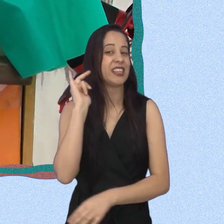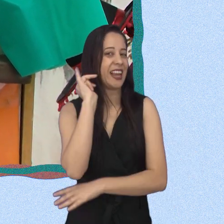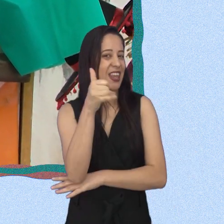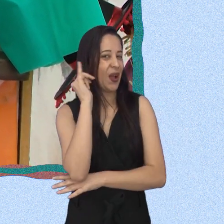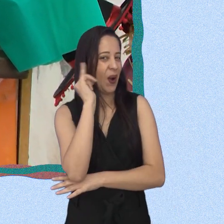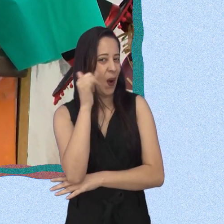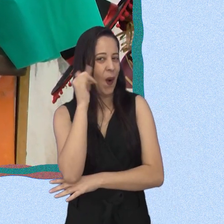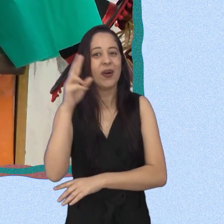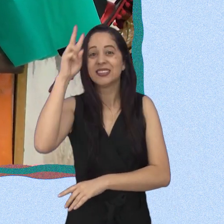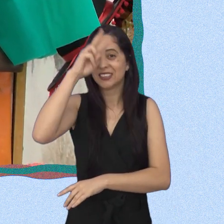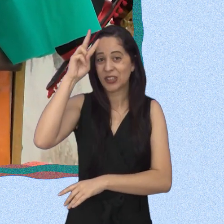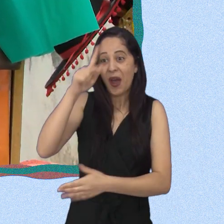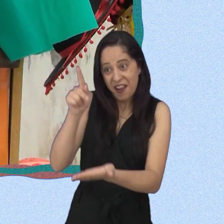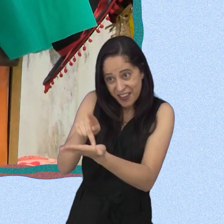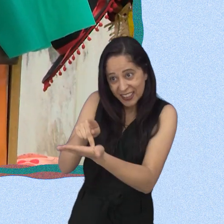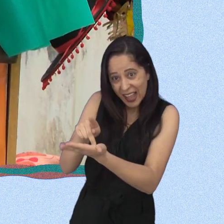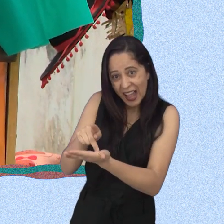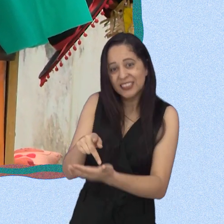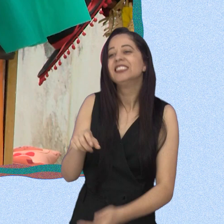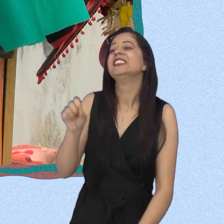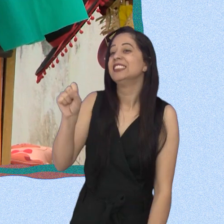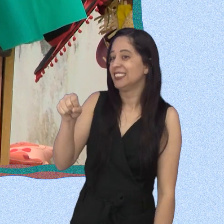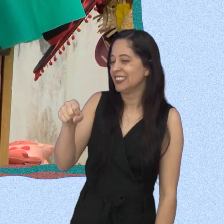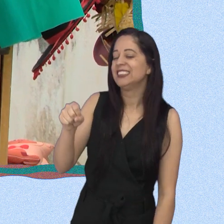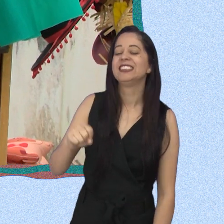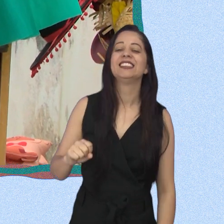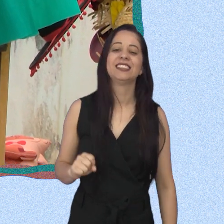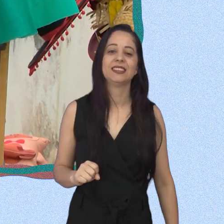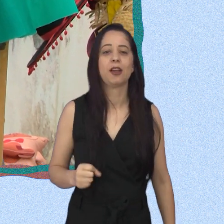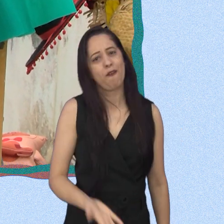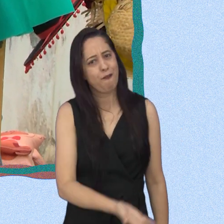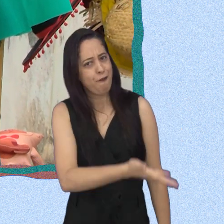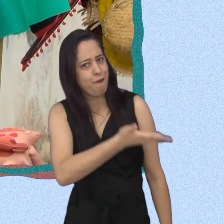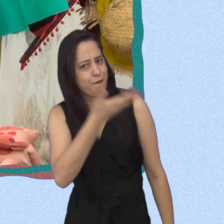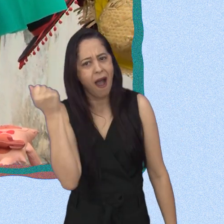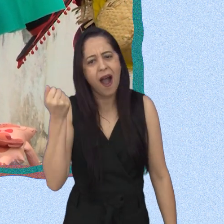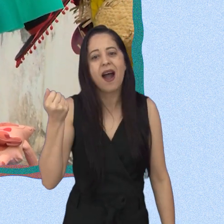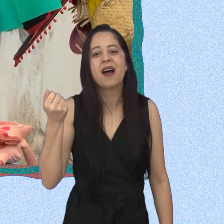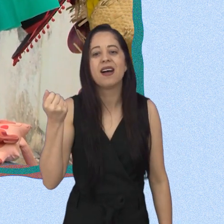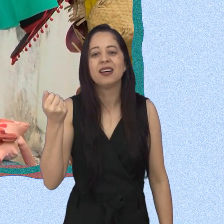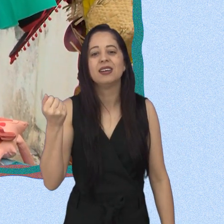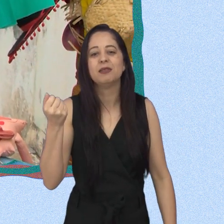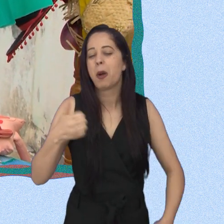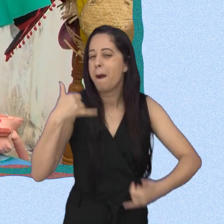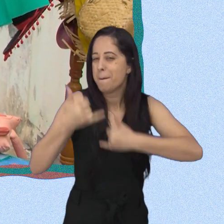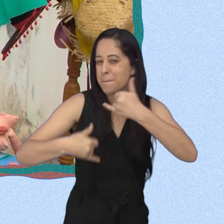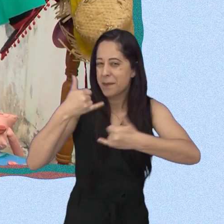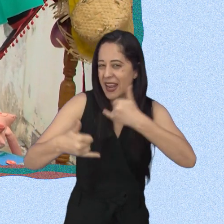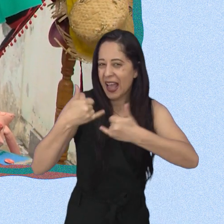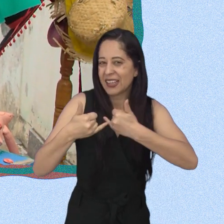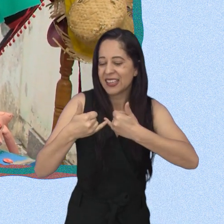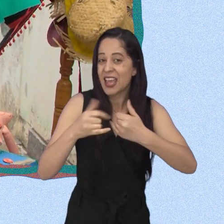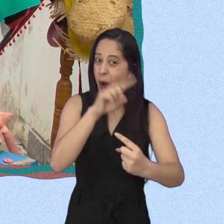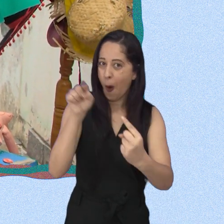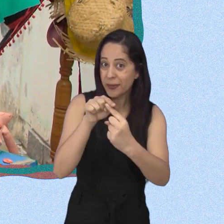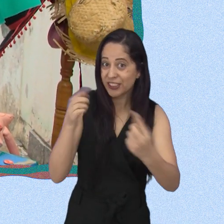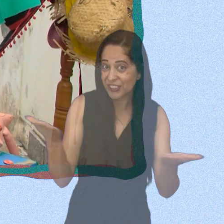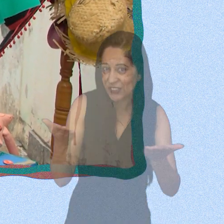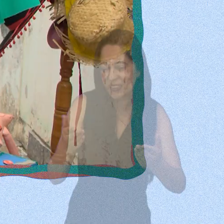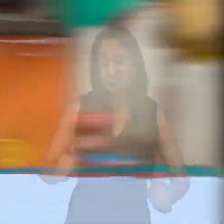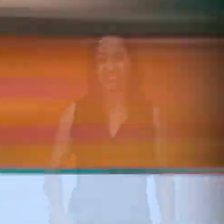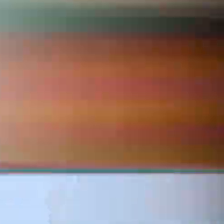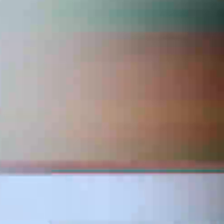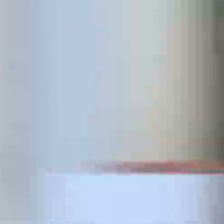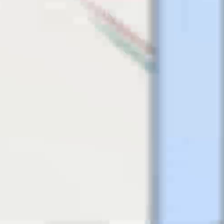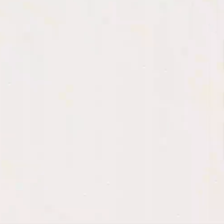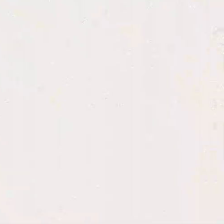muita história. É isso, Marcelo? Isso mesmo, vamos lá! Então bora com a gente. Muita diversão é a proposta.